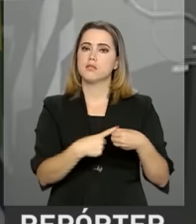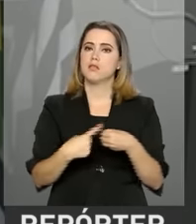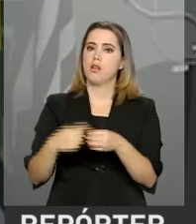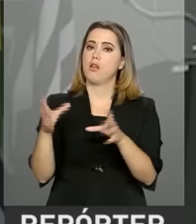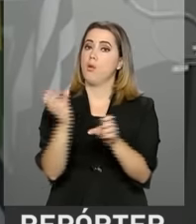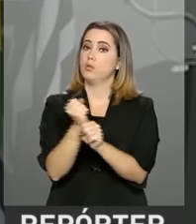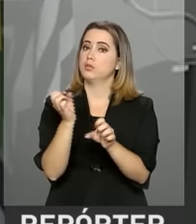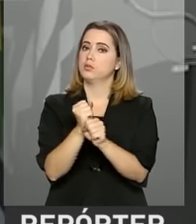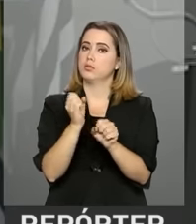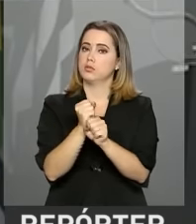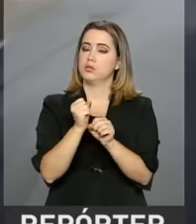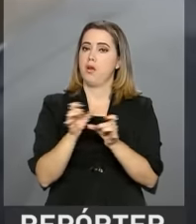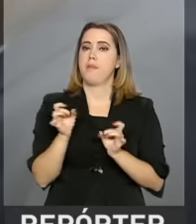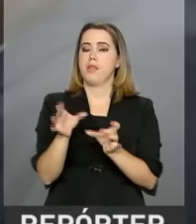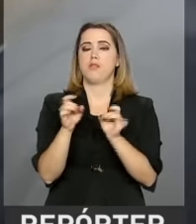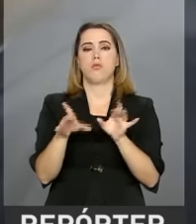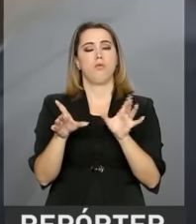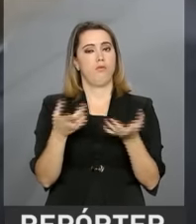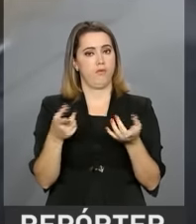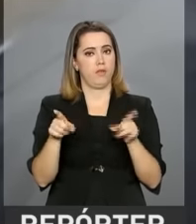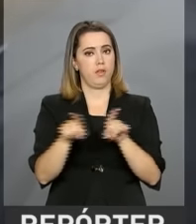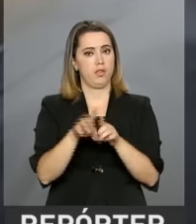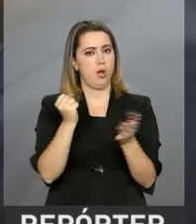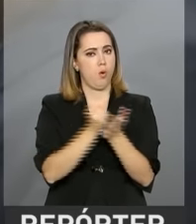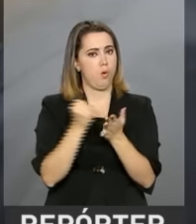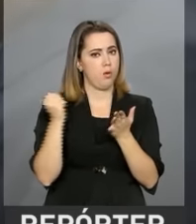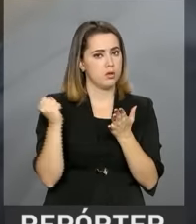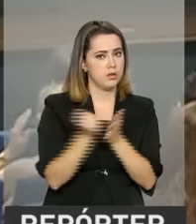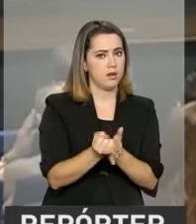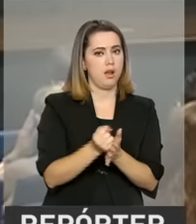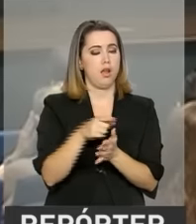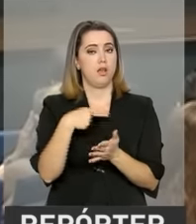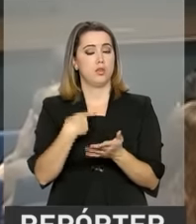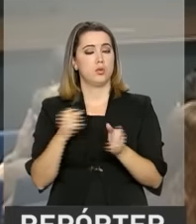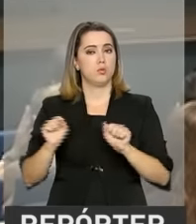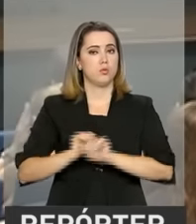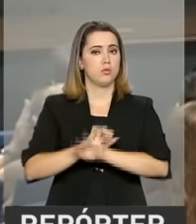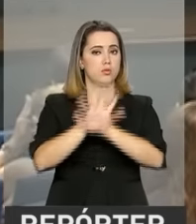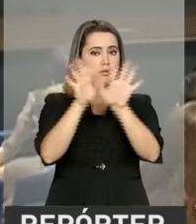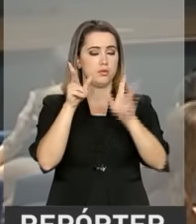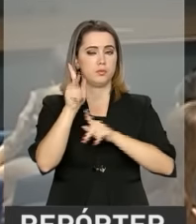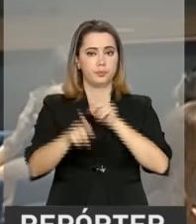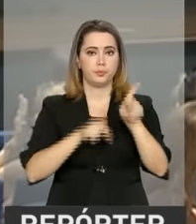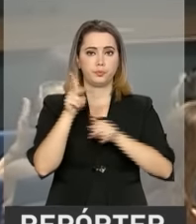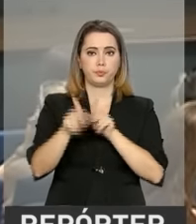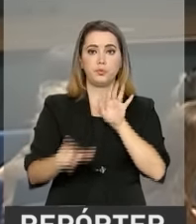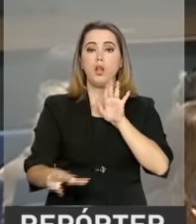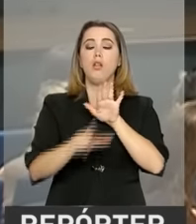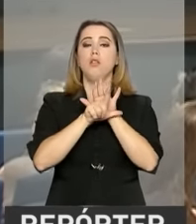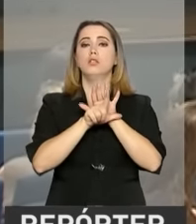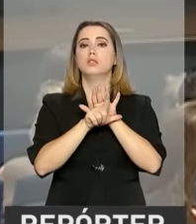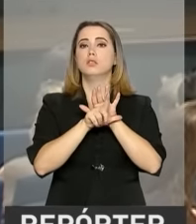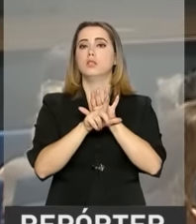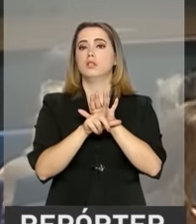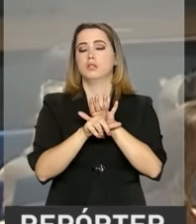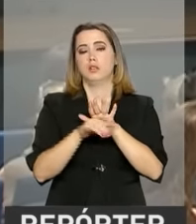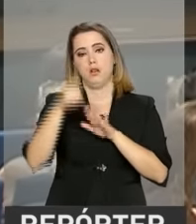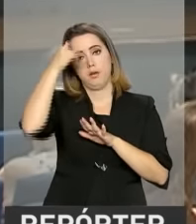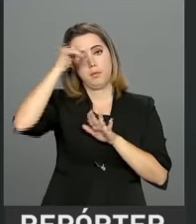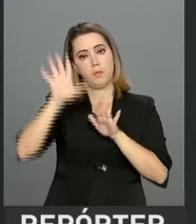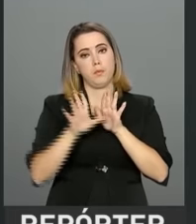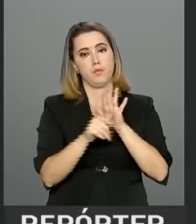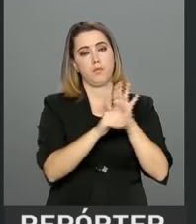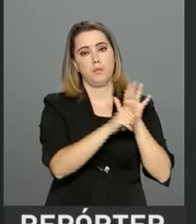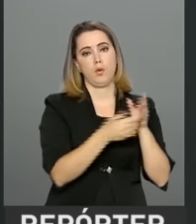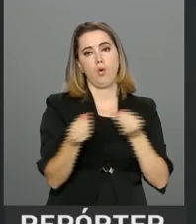orçamento, licitações e contratos, prestação de contas, ouvidoria, transparência pública, lei anticorrupção e atuação do controle